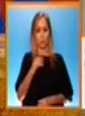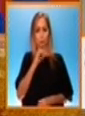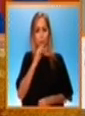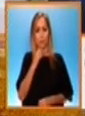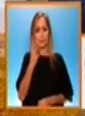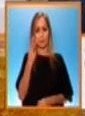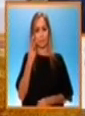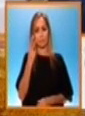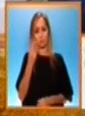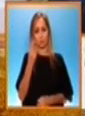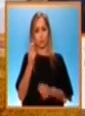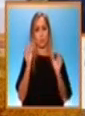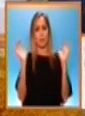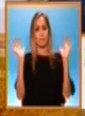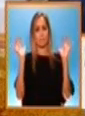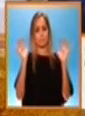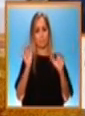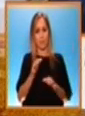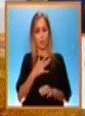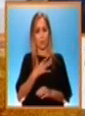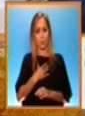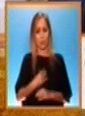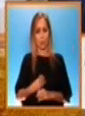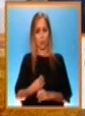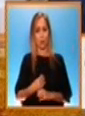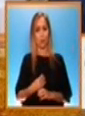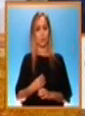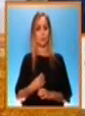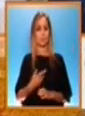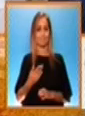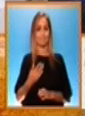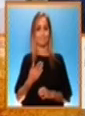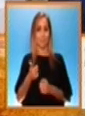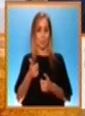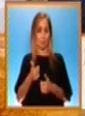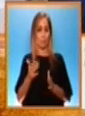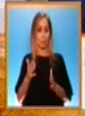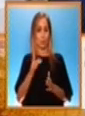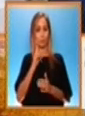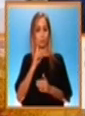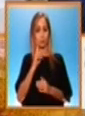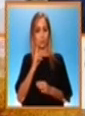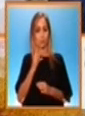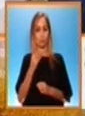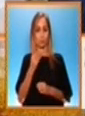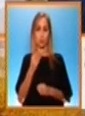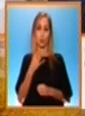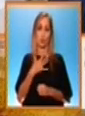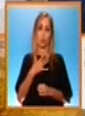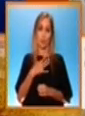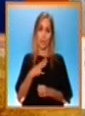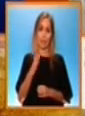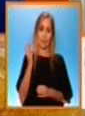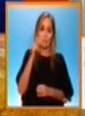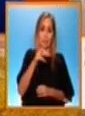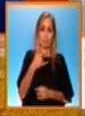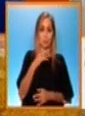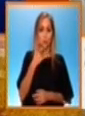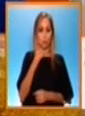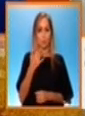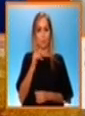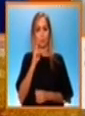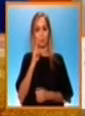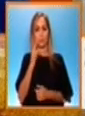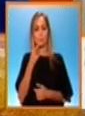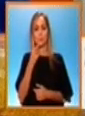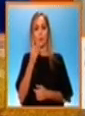vão, e são muitos aqueles que ainda apreciam e vão, e vão às salas de teatro, e também outros que eu acredito que gostariam de ir, e muitas e que não pessoas podem. Não podem. Sim, sim, é um sim, sim. Mas é importante que as